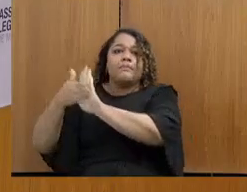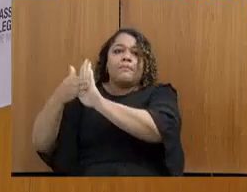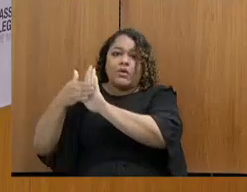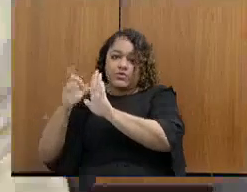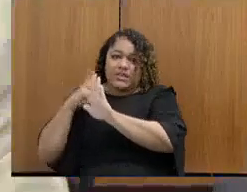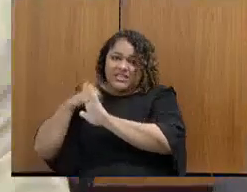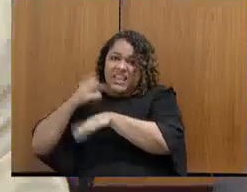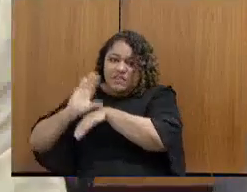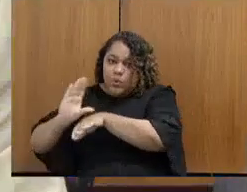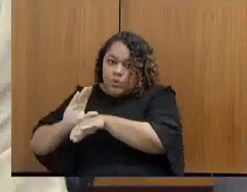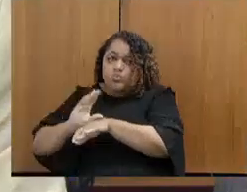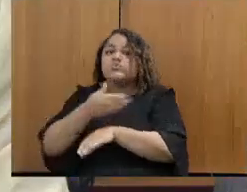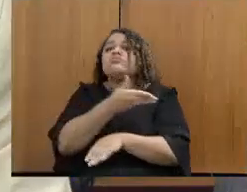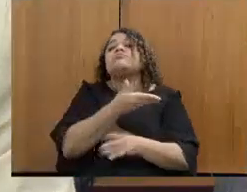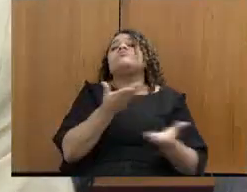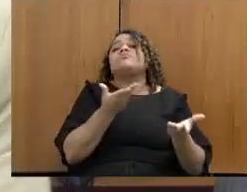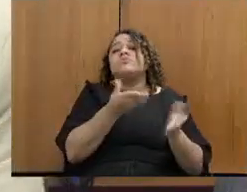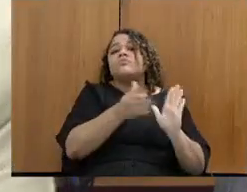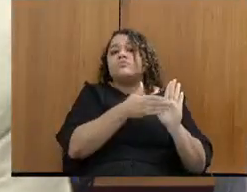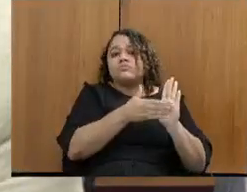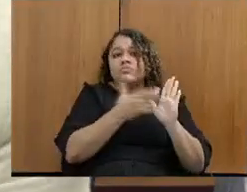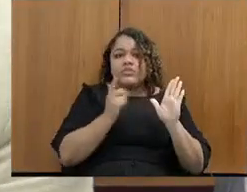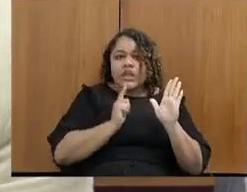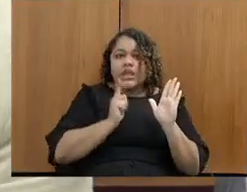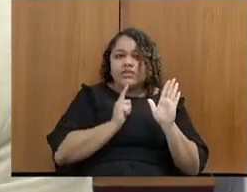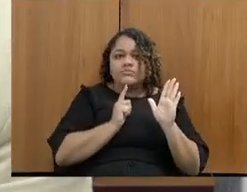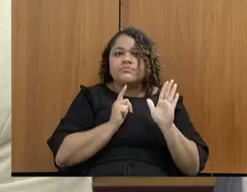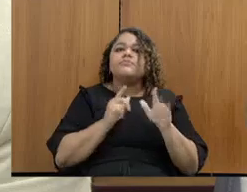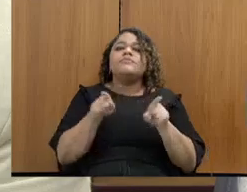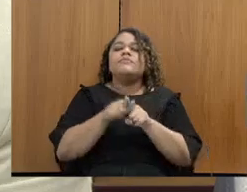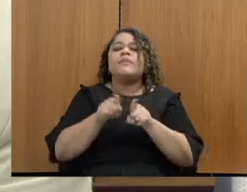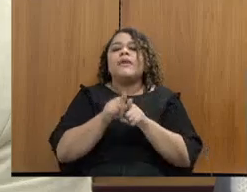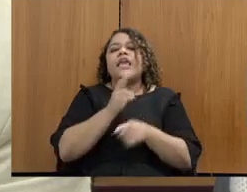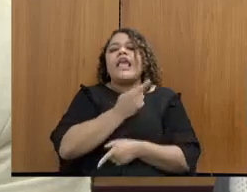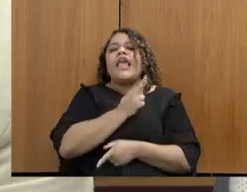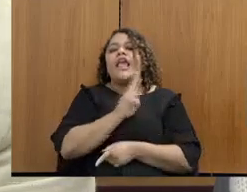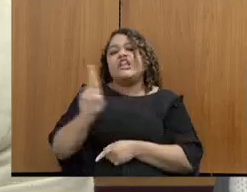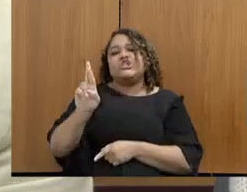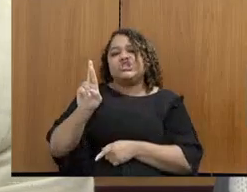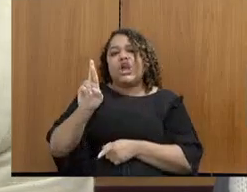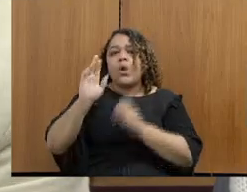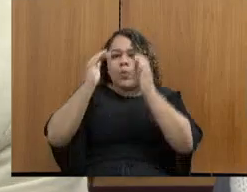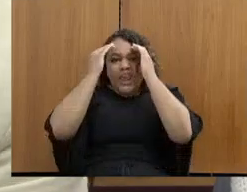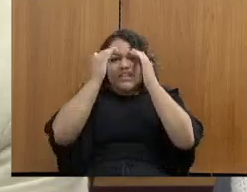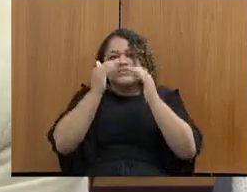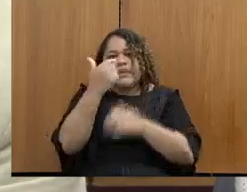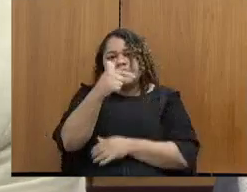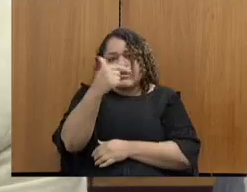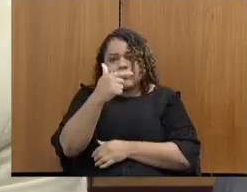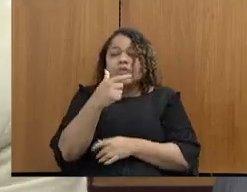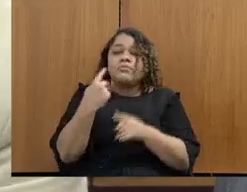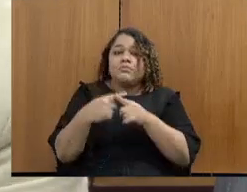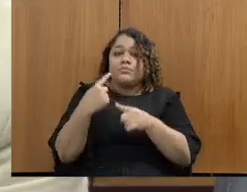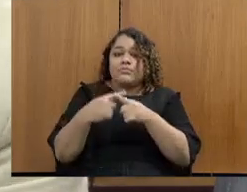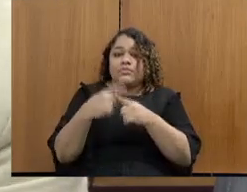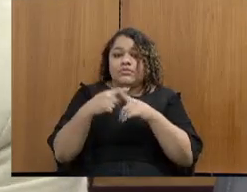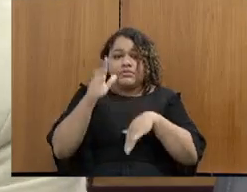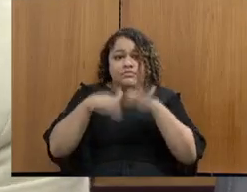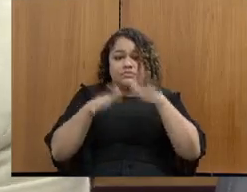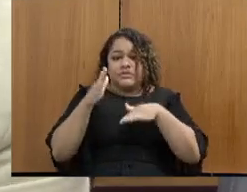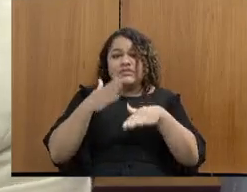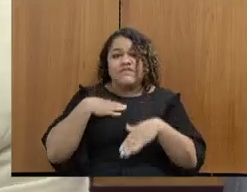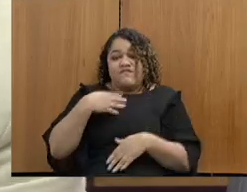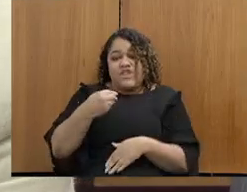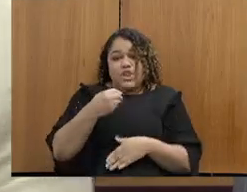e em relação a intolerância religiosa isso é muito sério porque as nossas crianças dentro do ambiente escolar